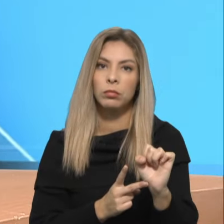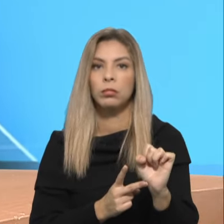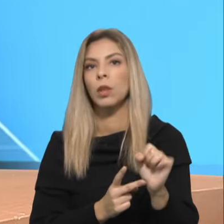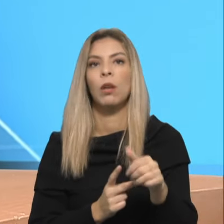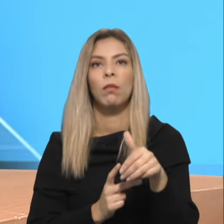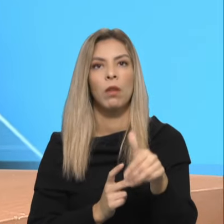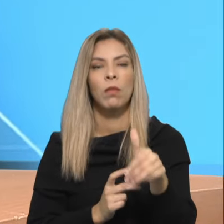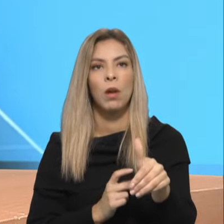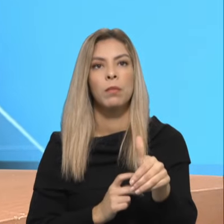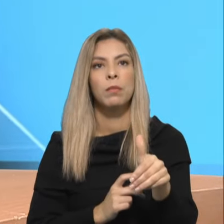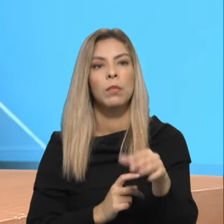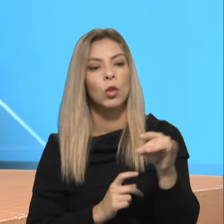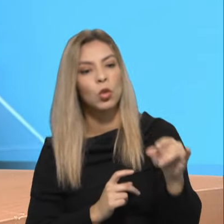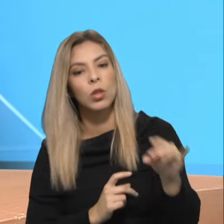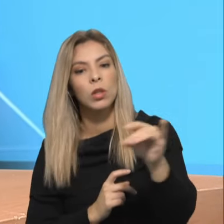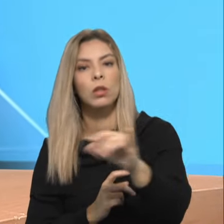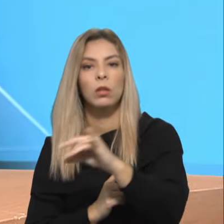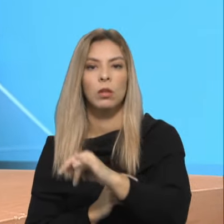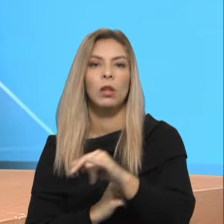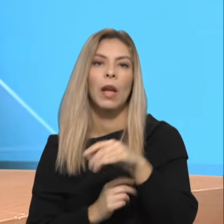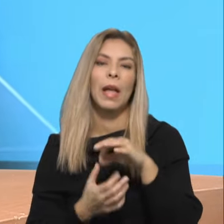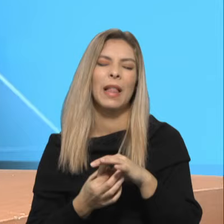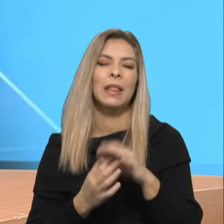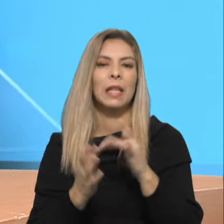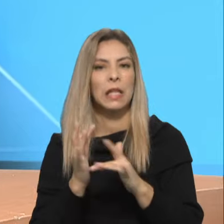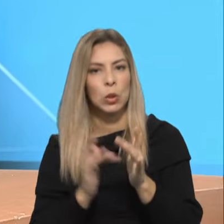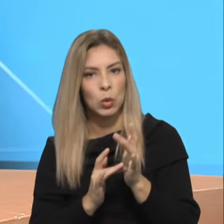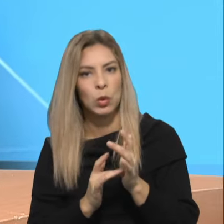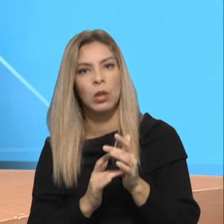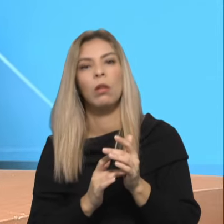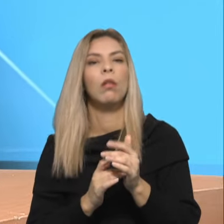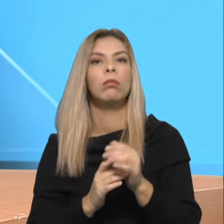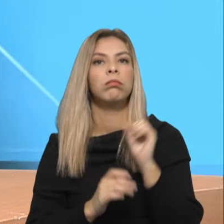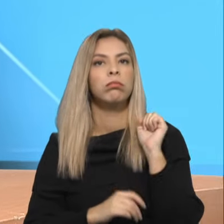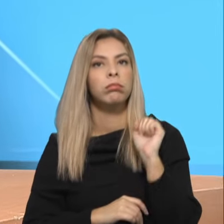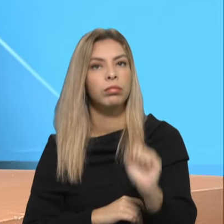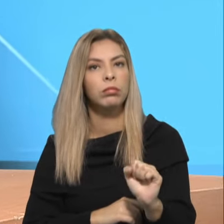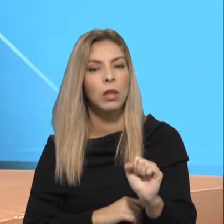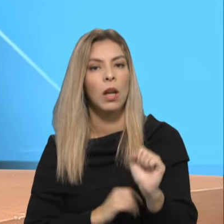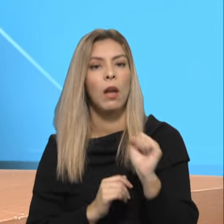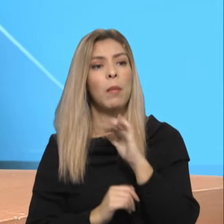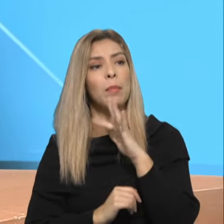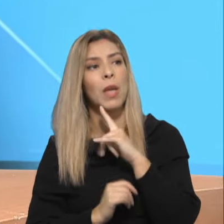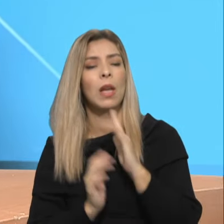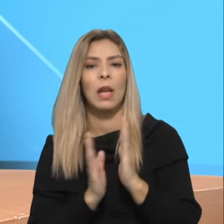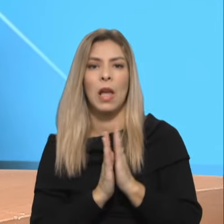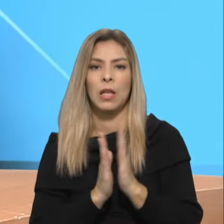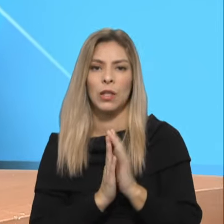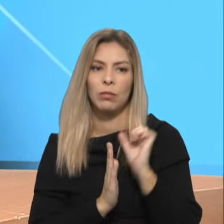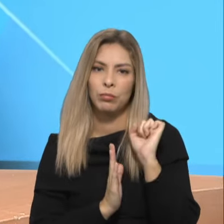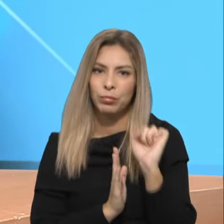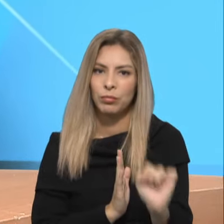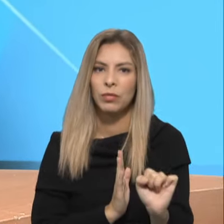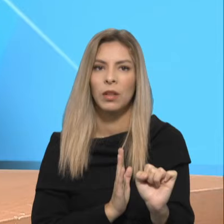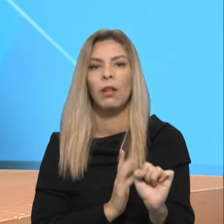seu lugar como mãe de Cristo, como mediadora do aparecimento de Jesus Cristo, como a mãe da Igreja, como figura da Igreja e